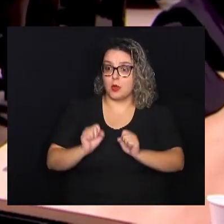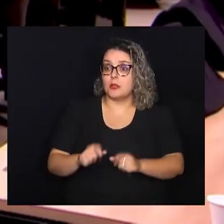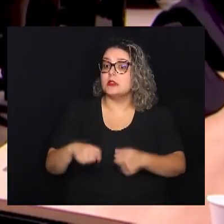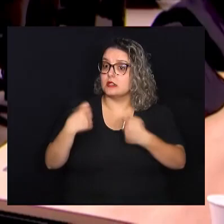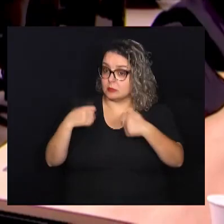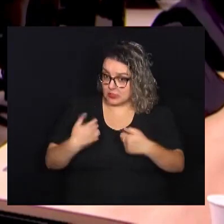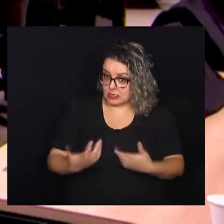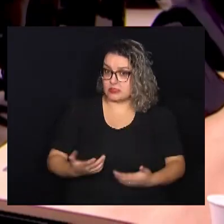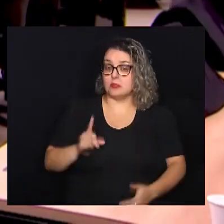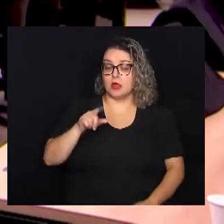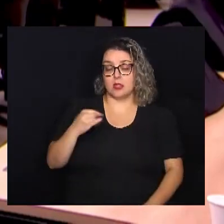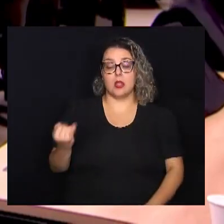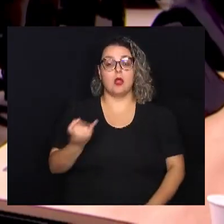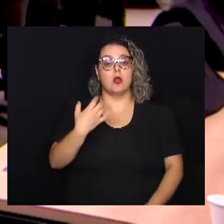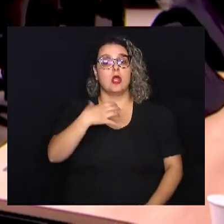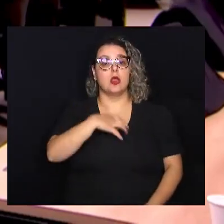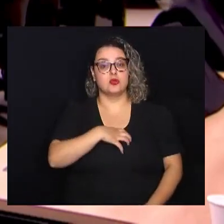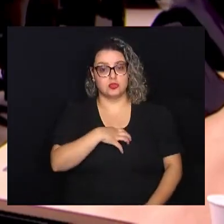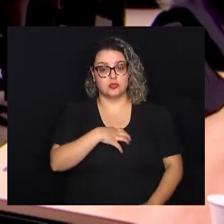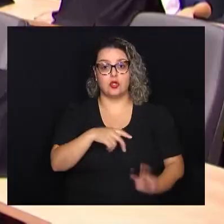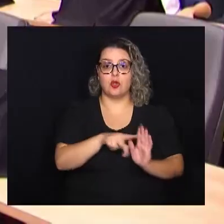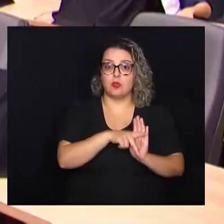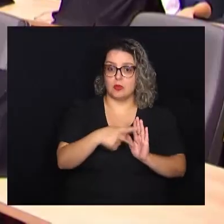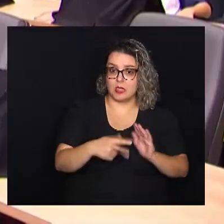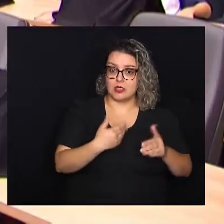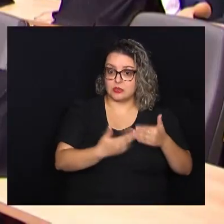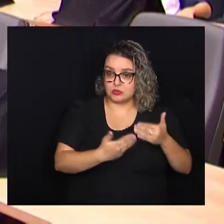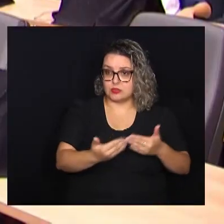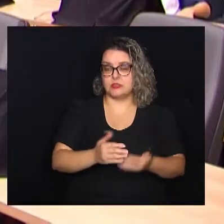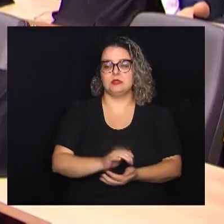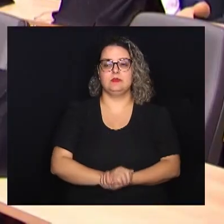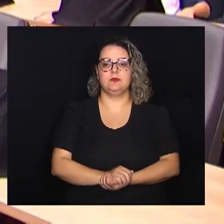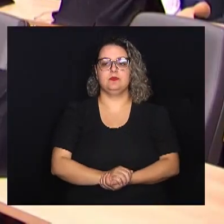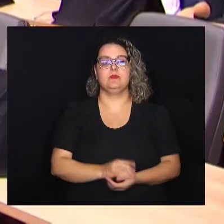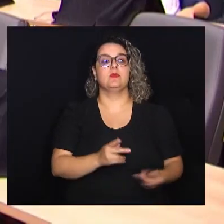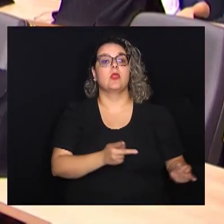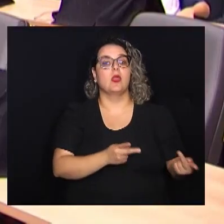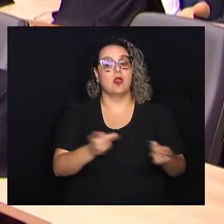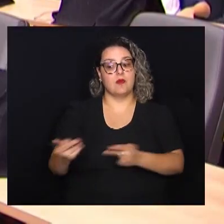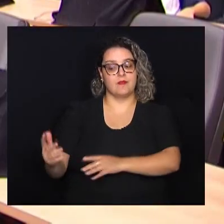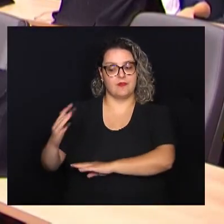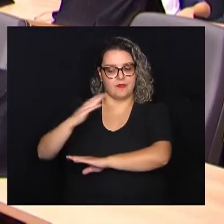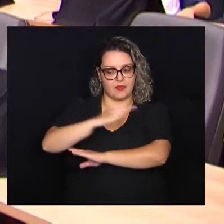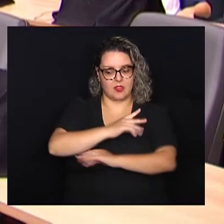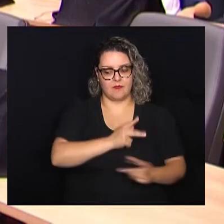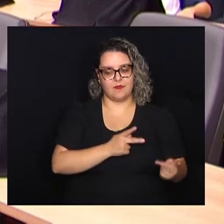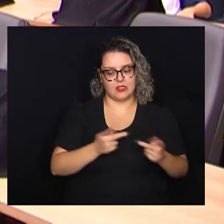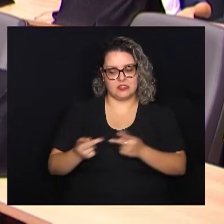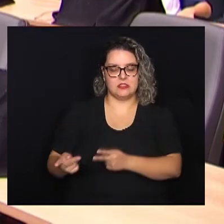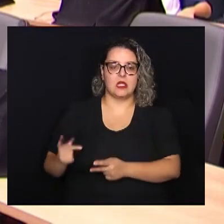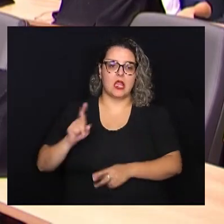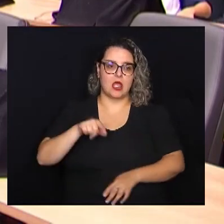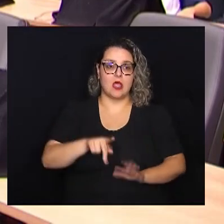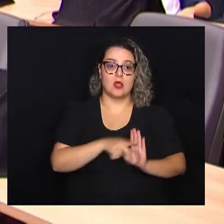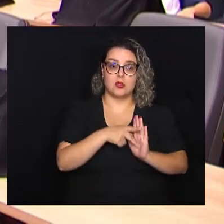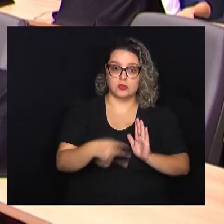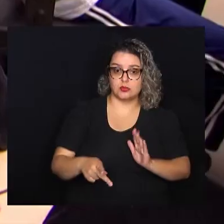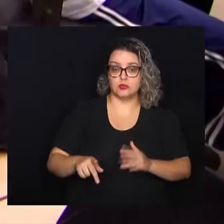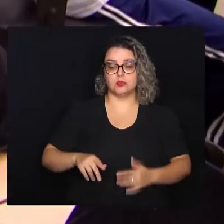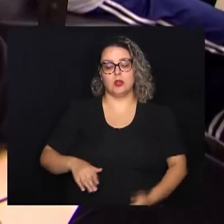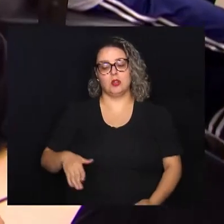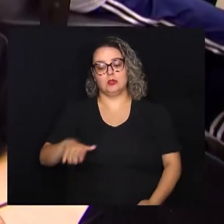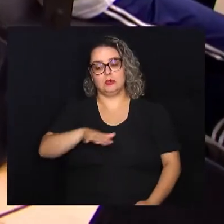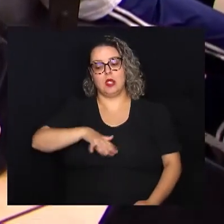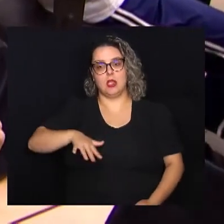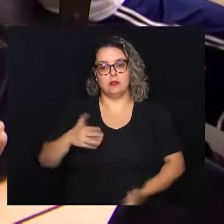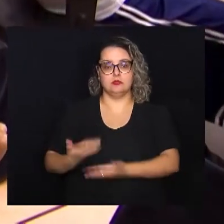é muito importante que eles se sintam parte do processo a visita na Câmara é parte das atividades da escola do Legislativo